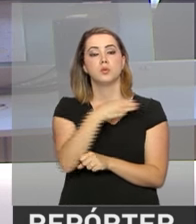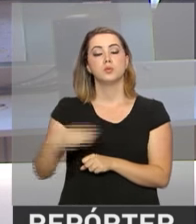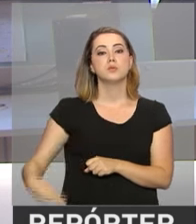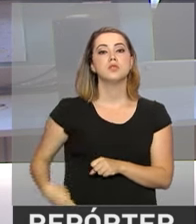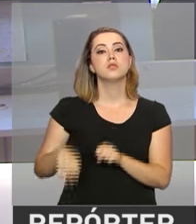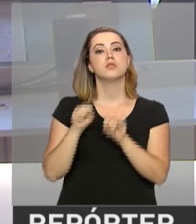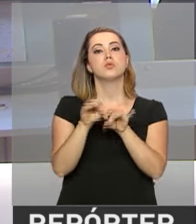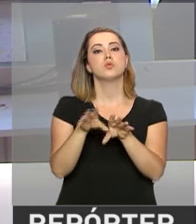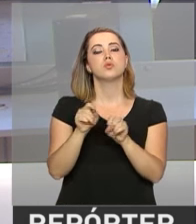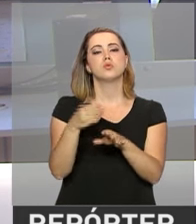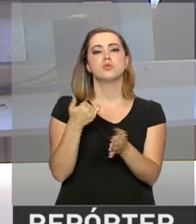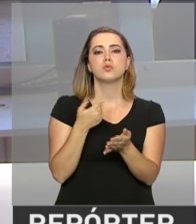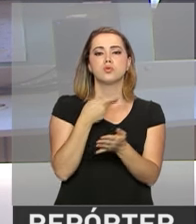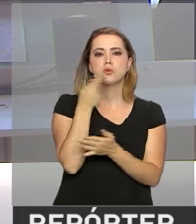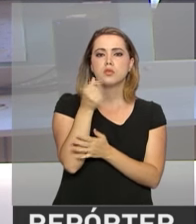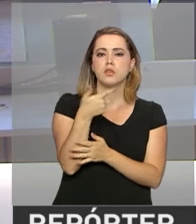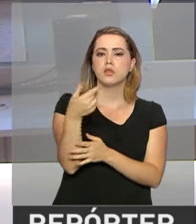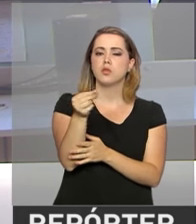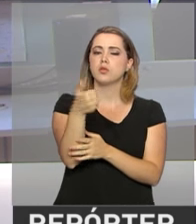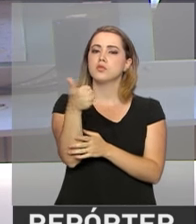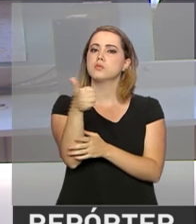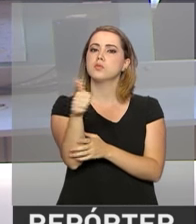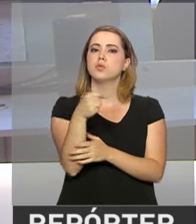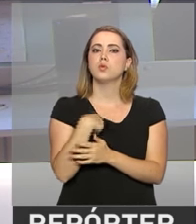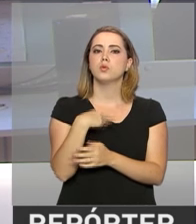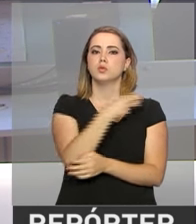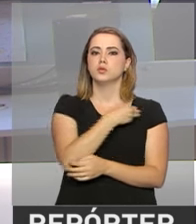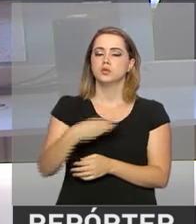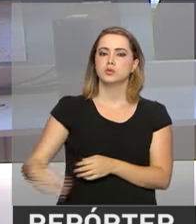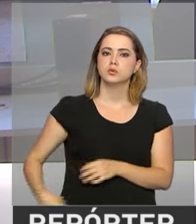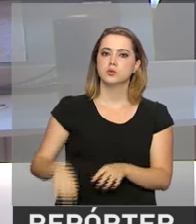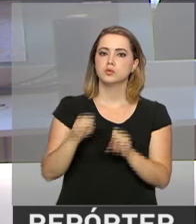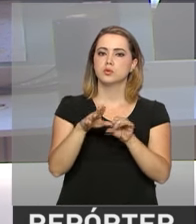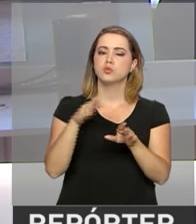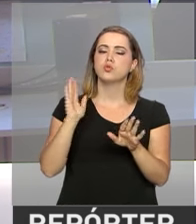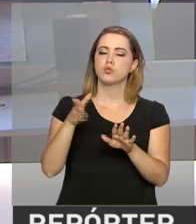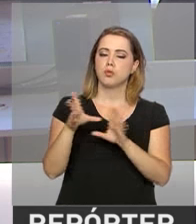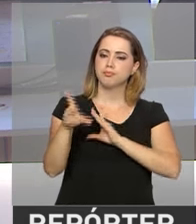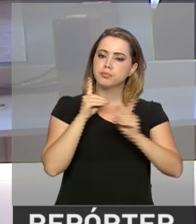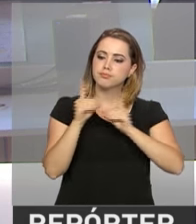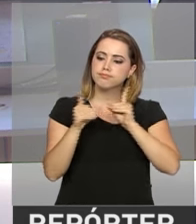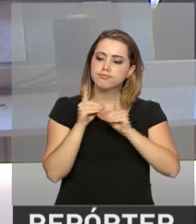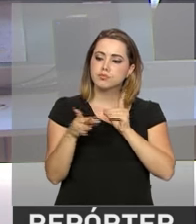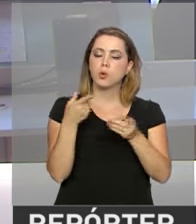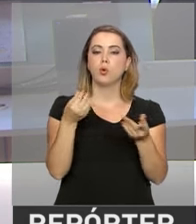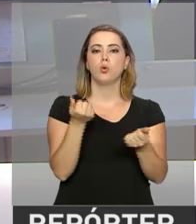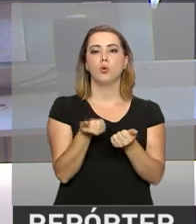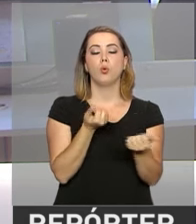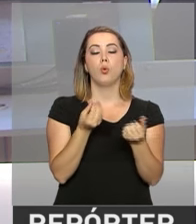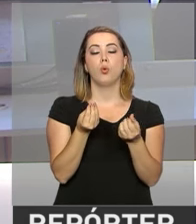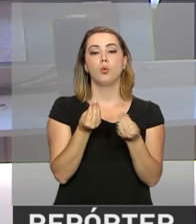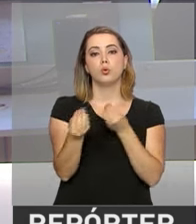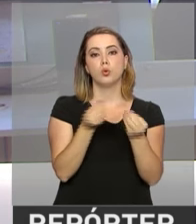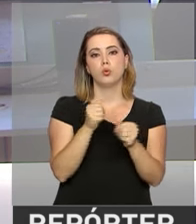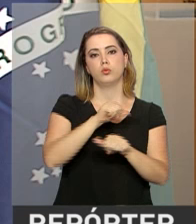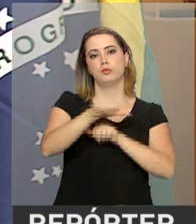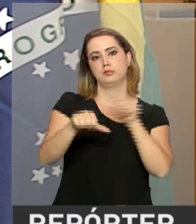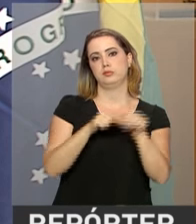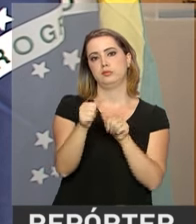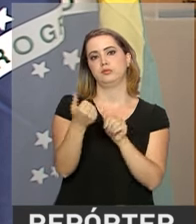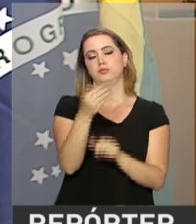Filho desde 2011 o Ministério da Educação tem debatido as mudanças necessárias para melhorar o ensino dos